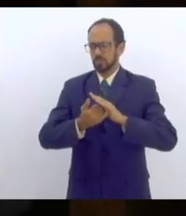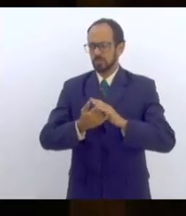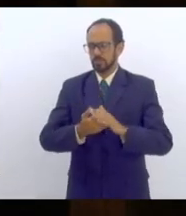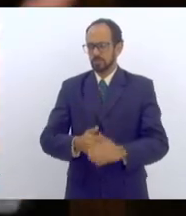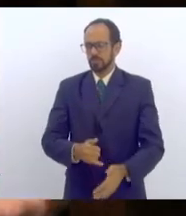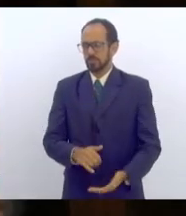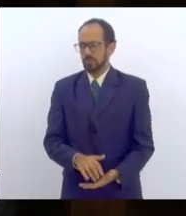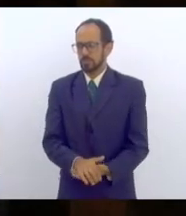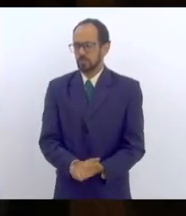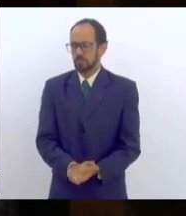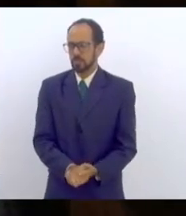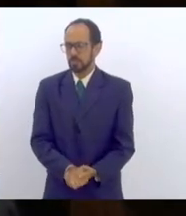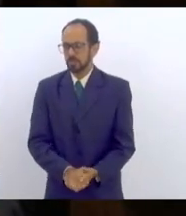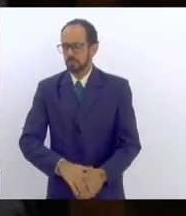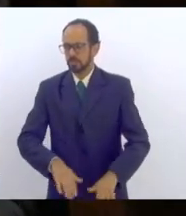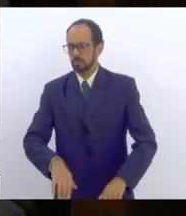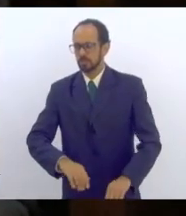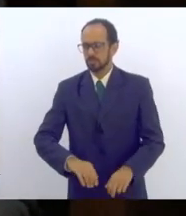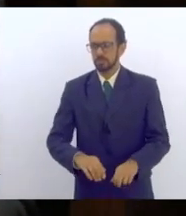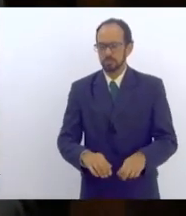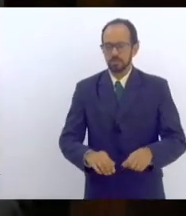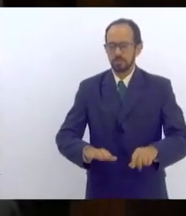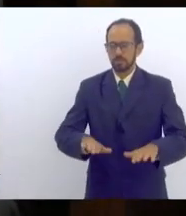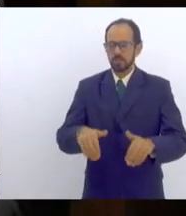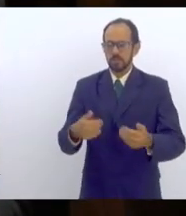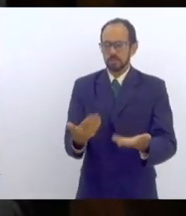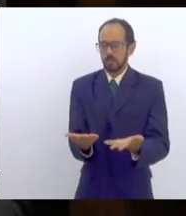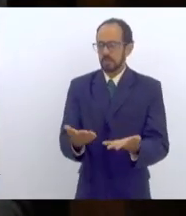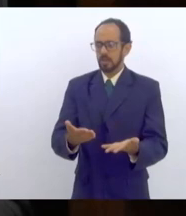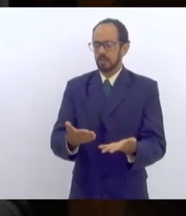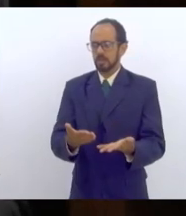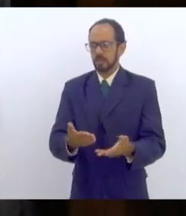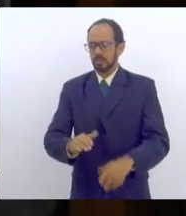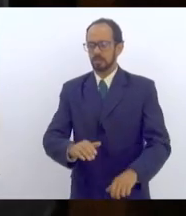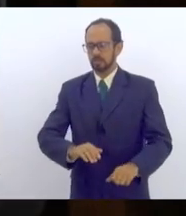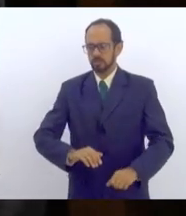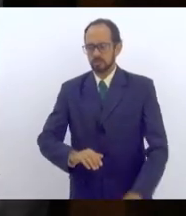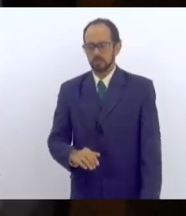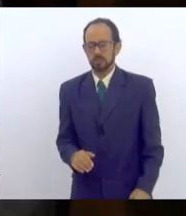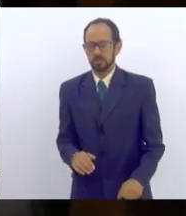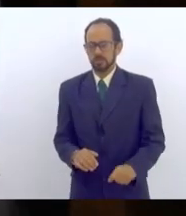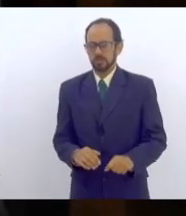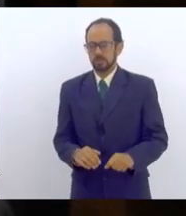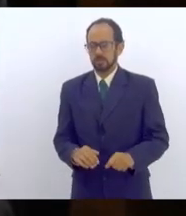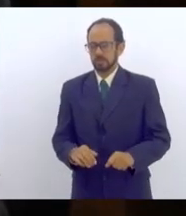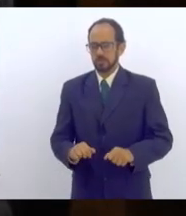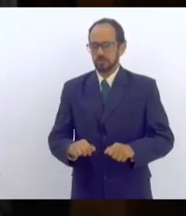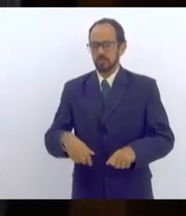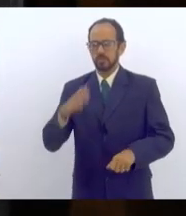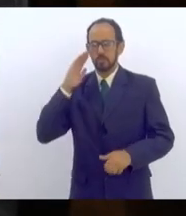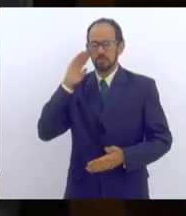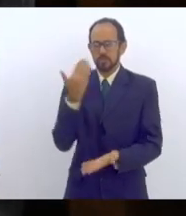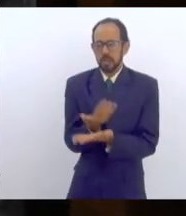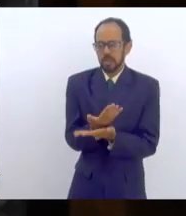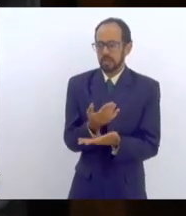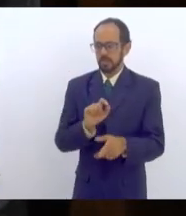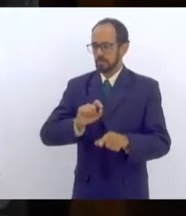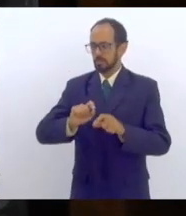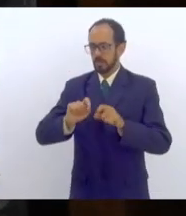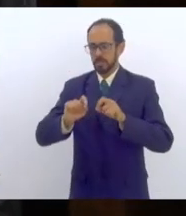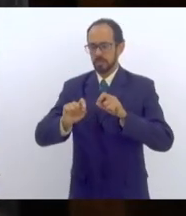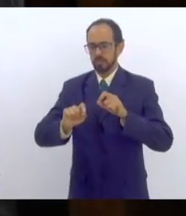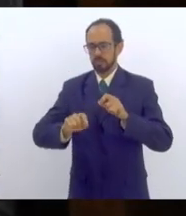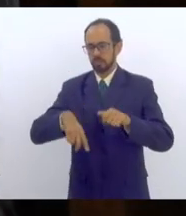população. Sempre conduzimos nas relações anteriores e tenho certeza que